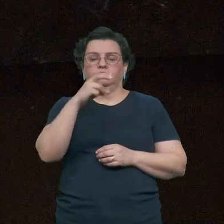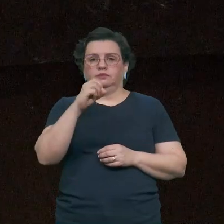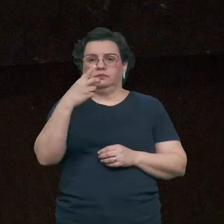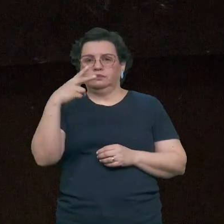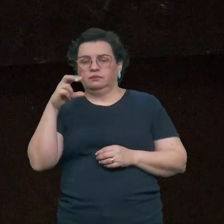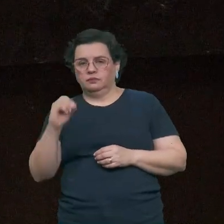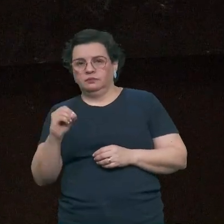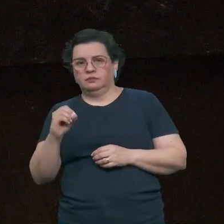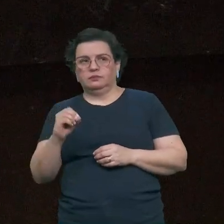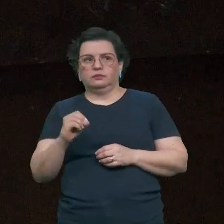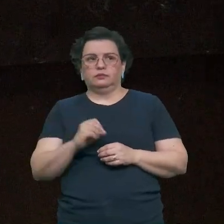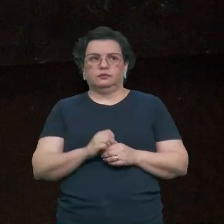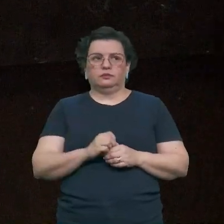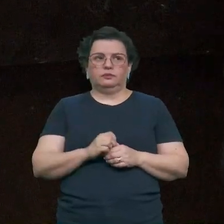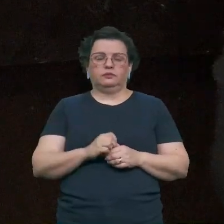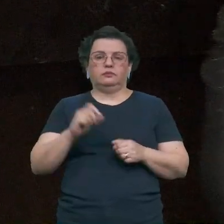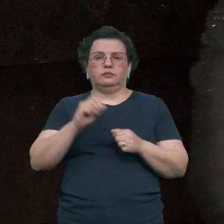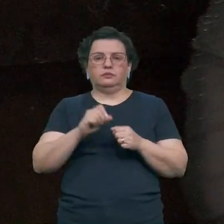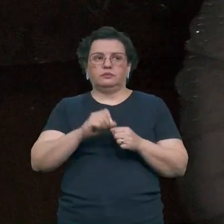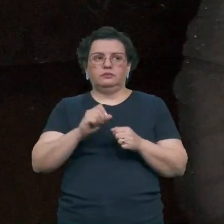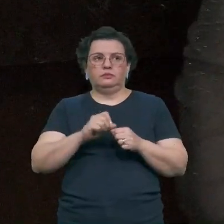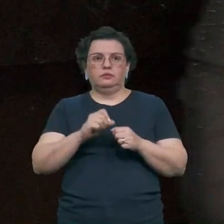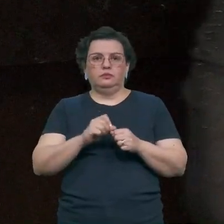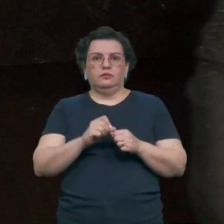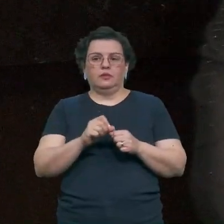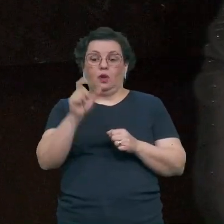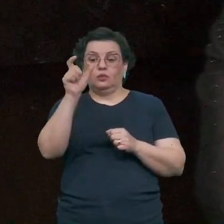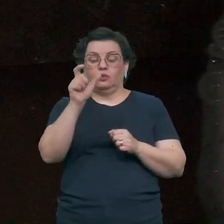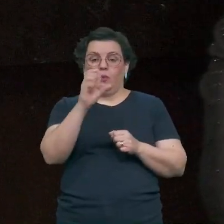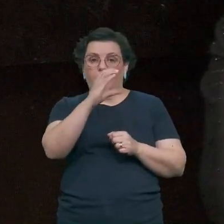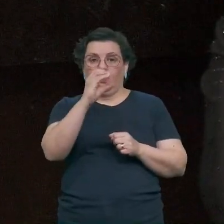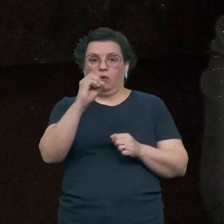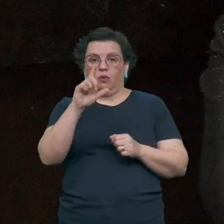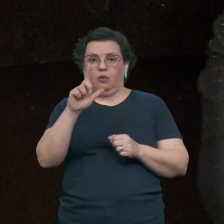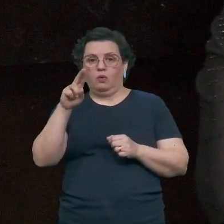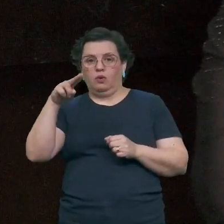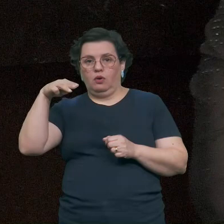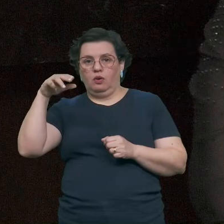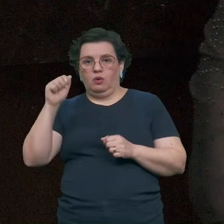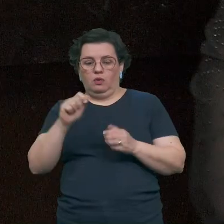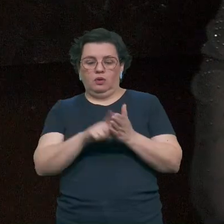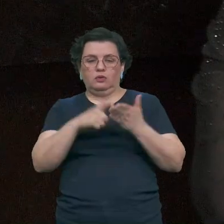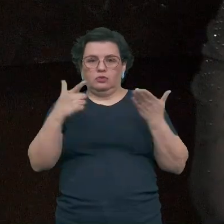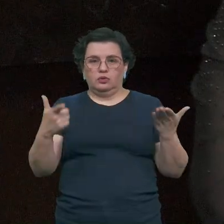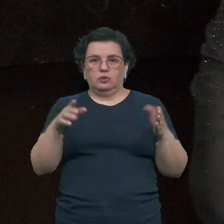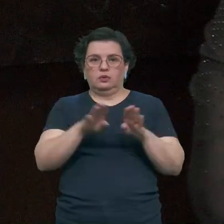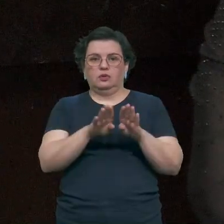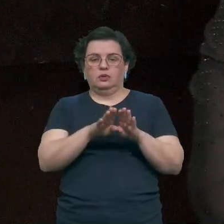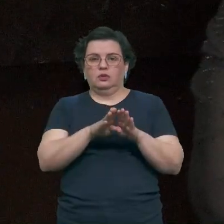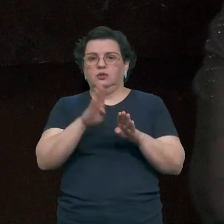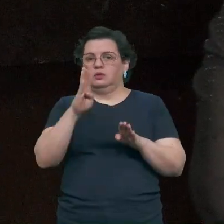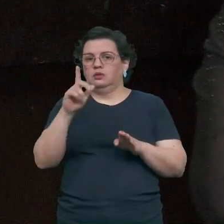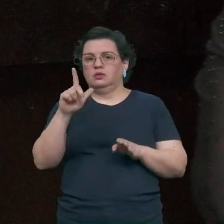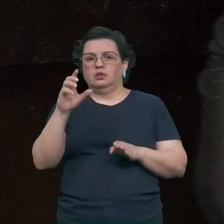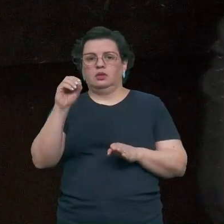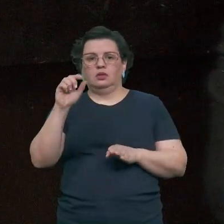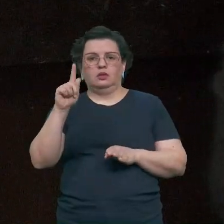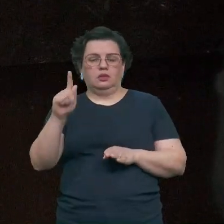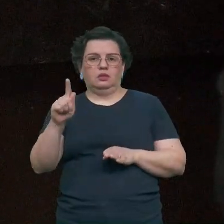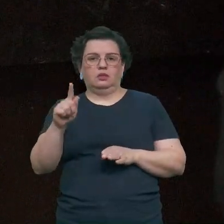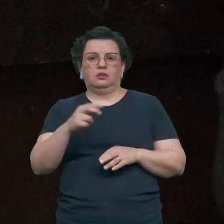criar uma coluna em um jornal impresso e um blog sobre sustentabilidade ambiental e responsabilidade